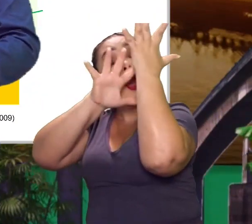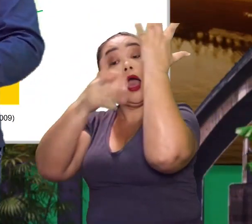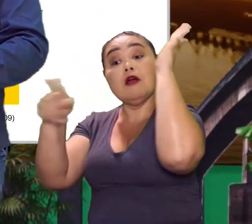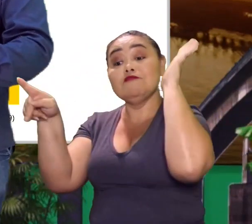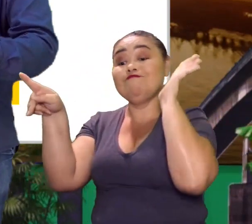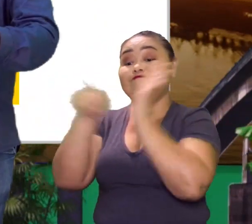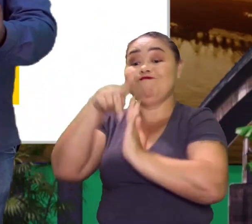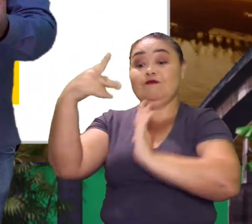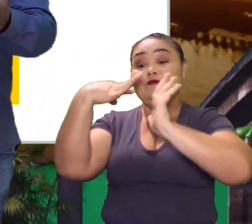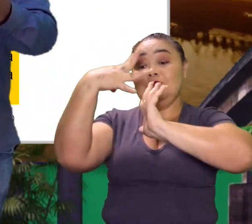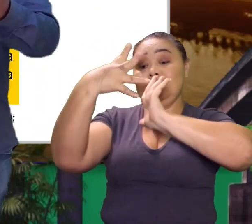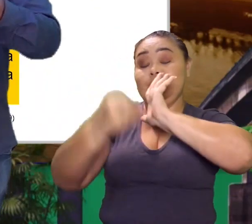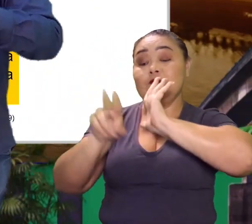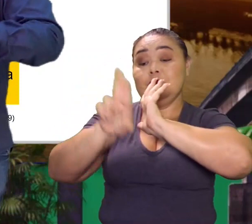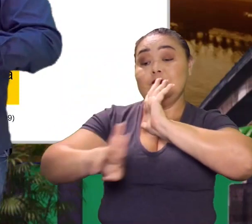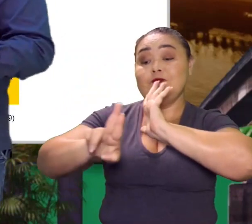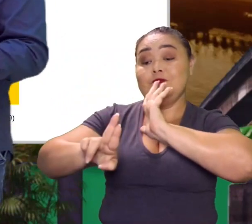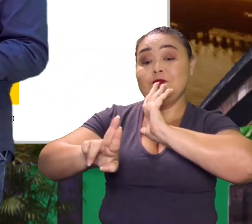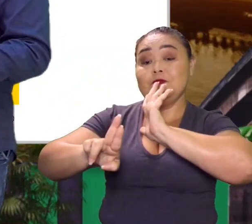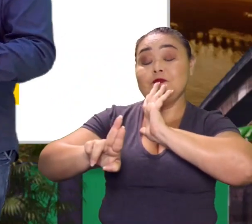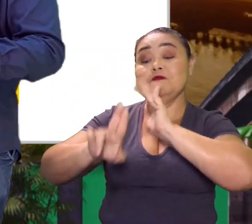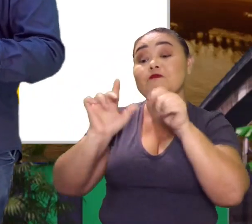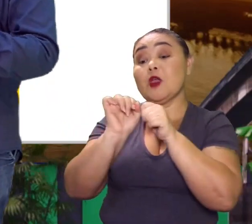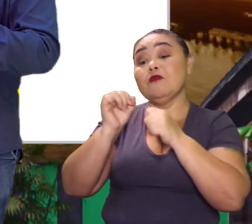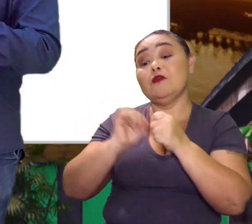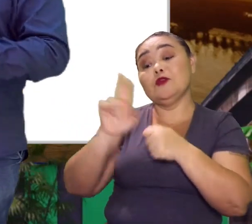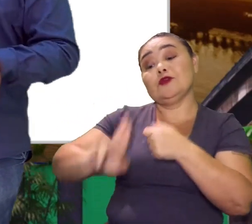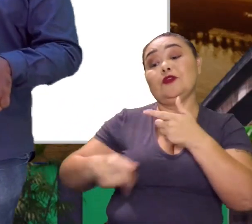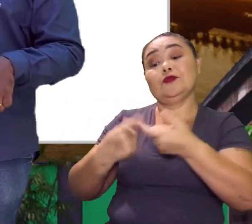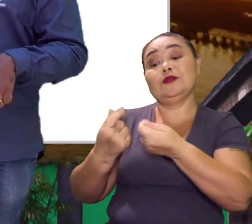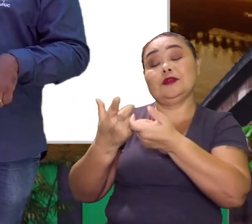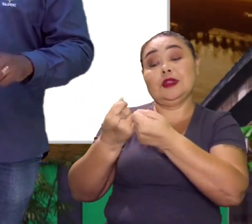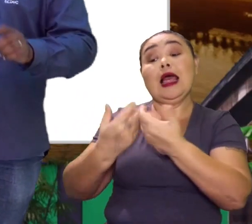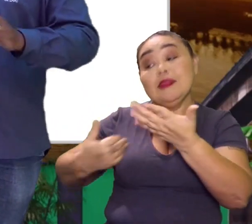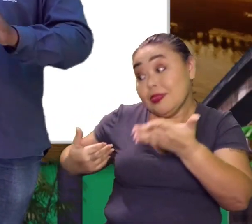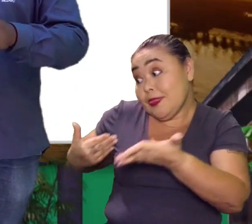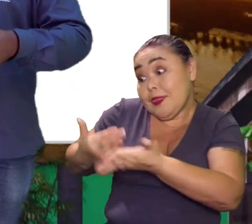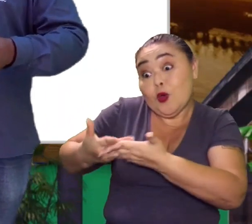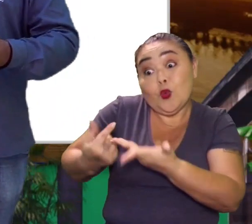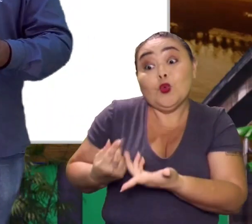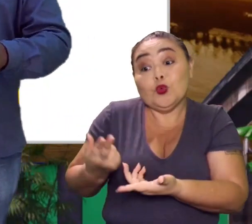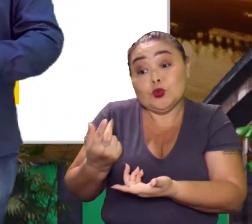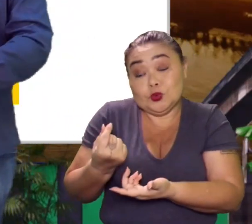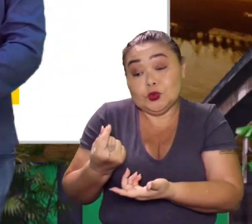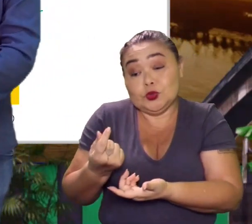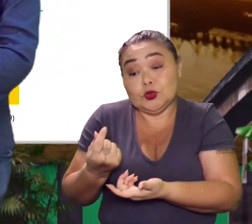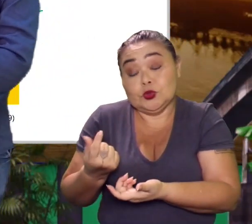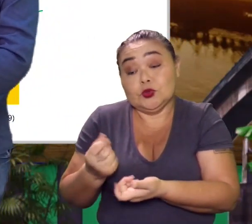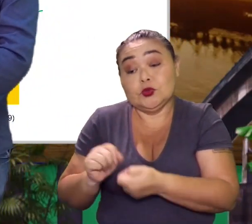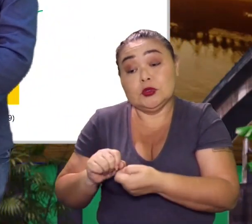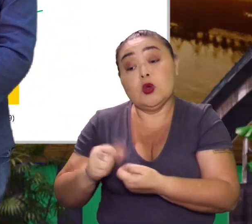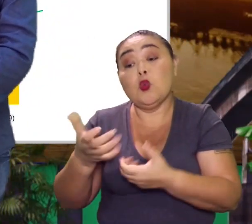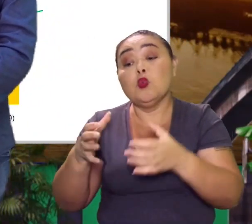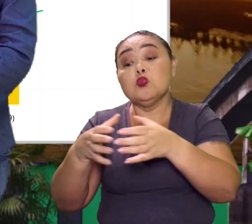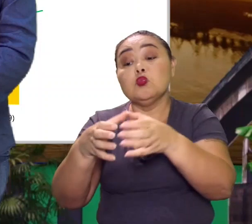da Amazônia, utilizada de forma economicamente, que até hoje ainda é utilizada, assim como outras